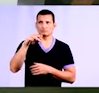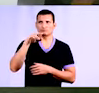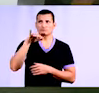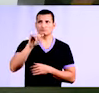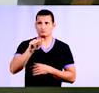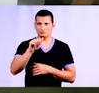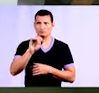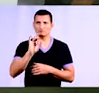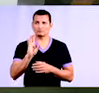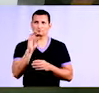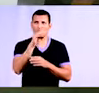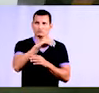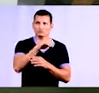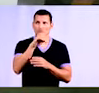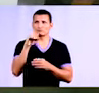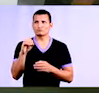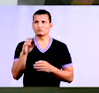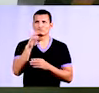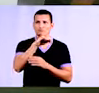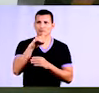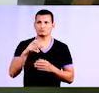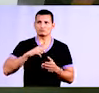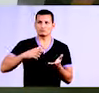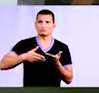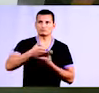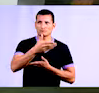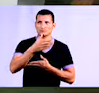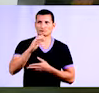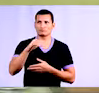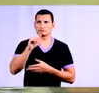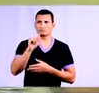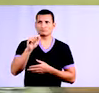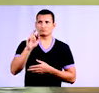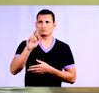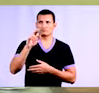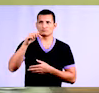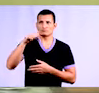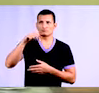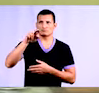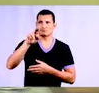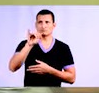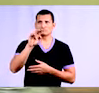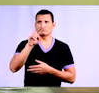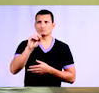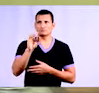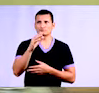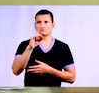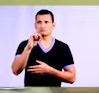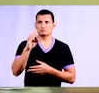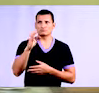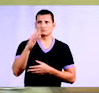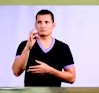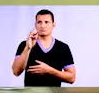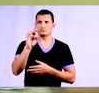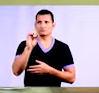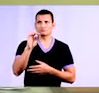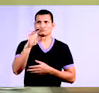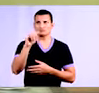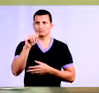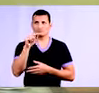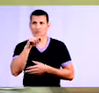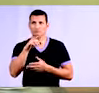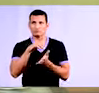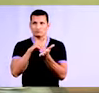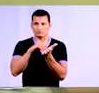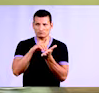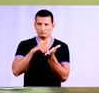consultado e buscado, é assim? Isso, há uma troca, por isso que se chama arquivo de troca. Esse arquivo é um arquivo que fica no disco, ele serve de troca